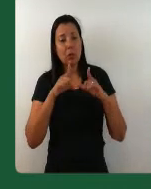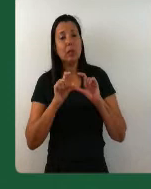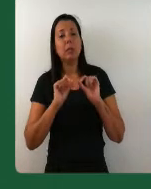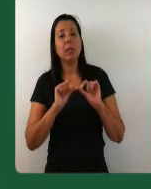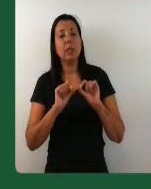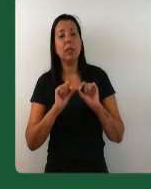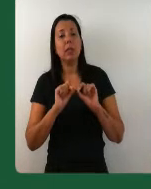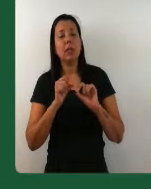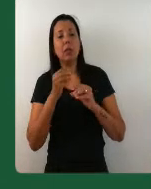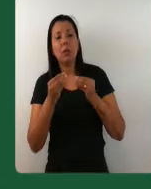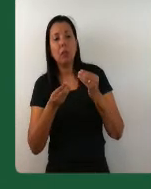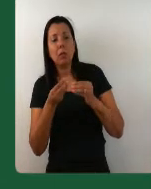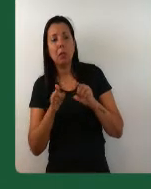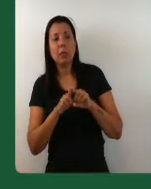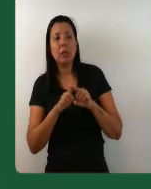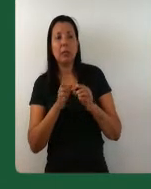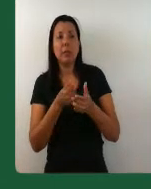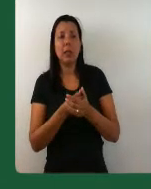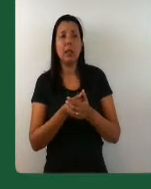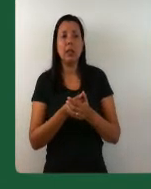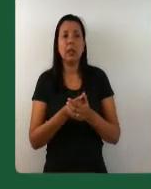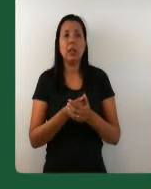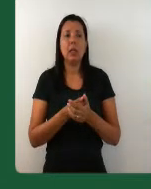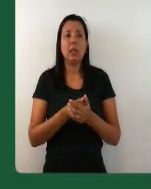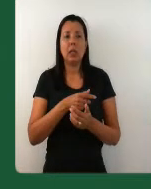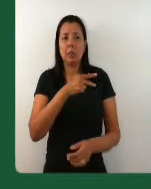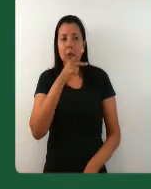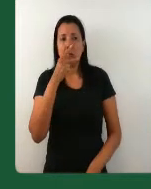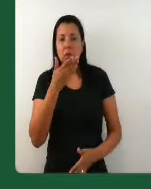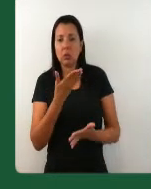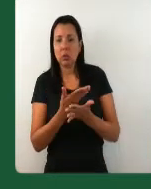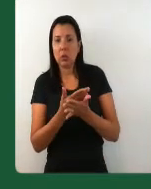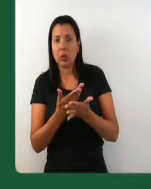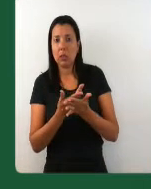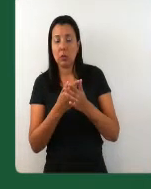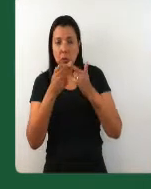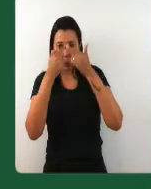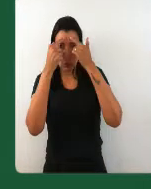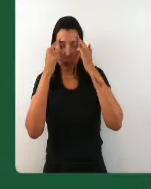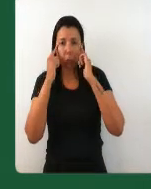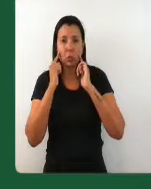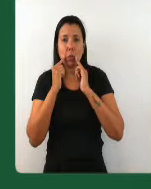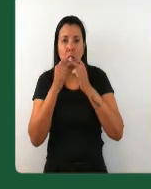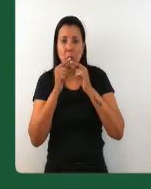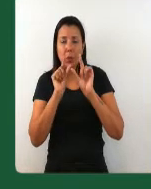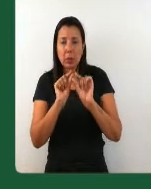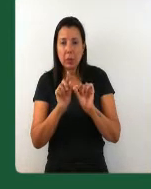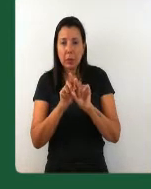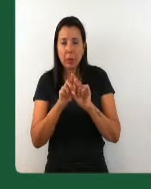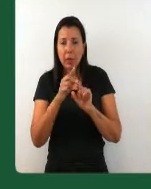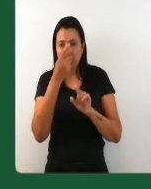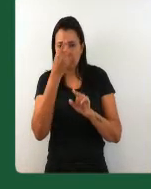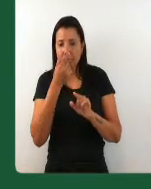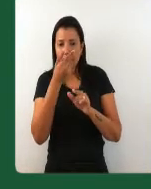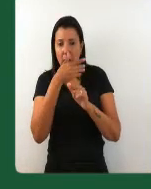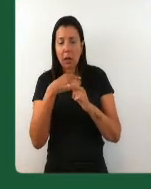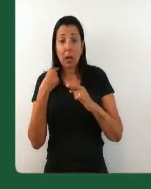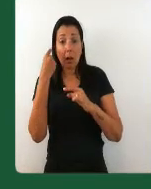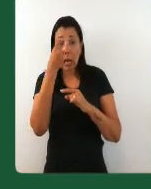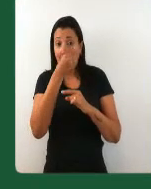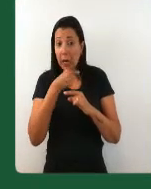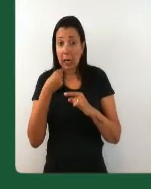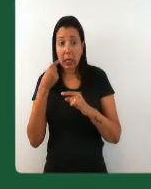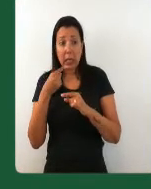algumas síndromes, uma síndrome de Apert, fissura rara de face, microsomia hemifacial, né? E